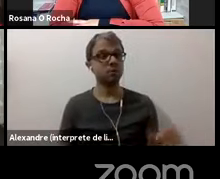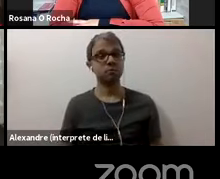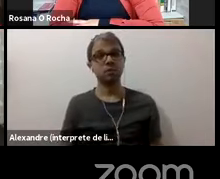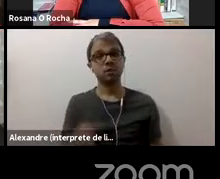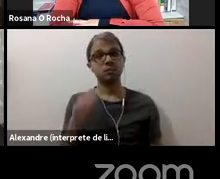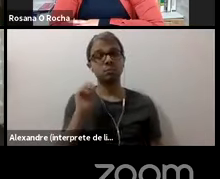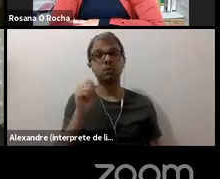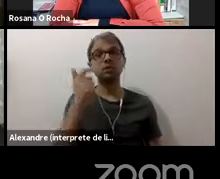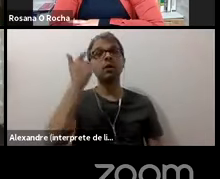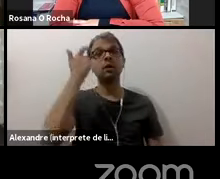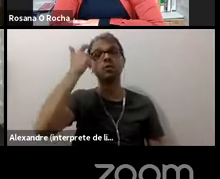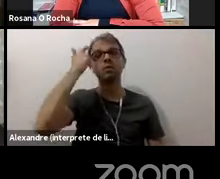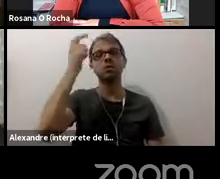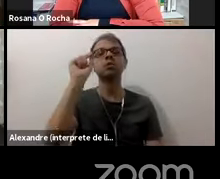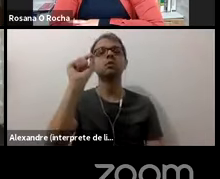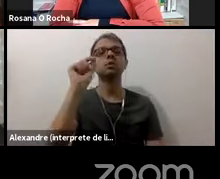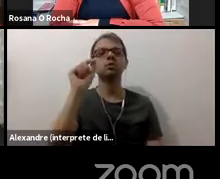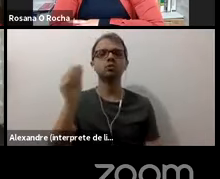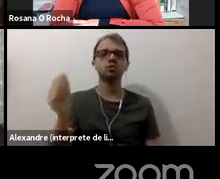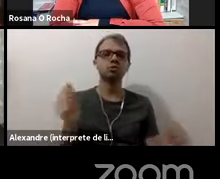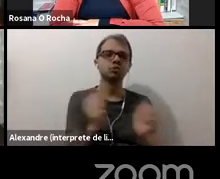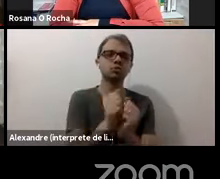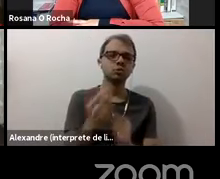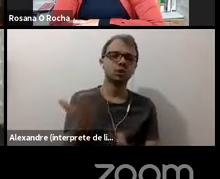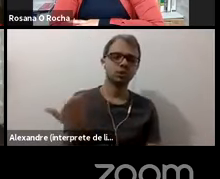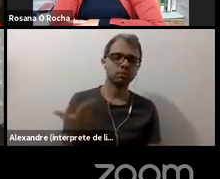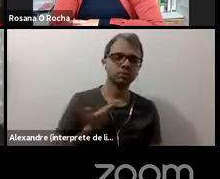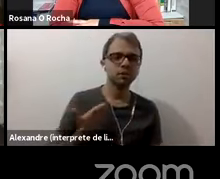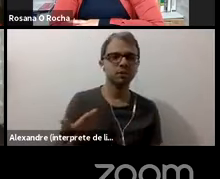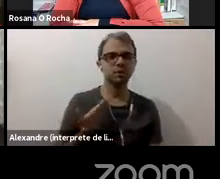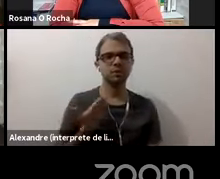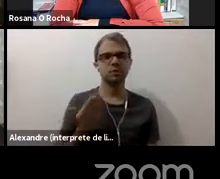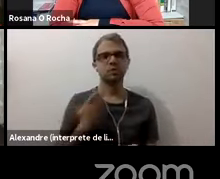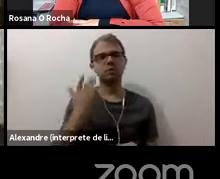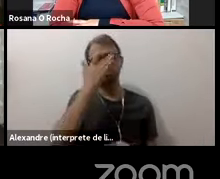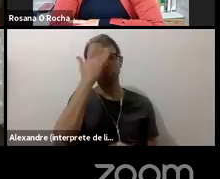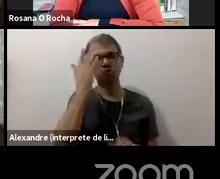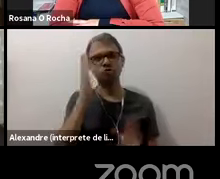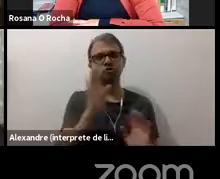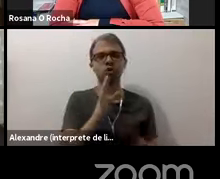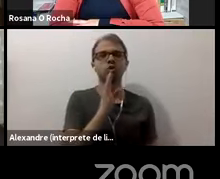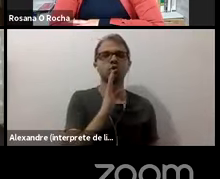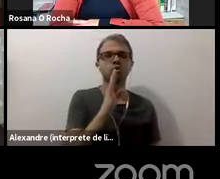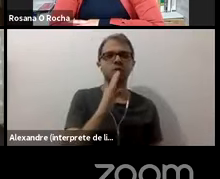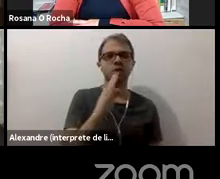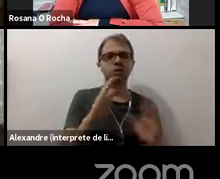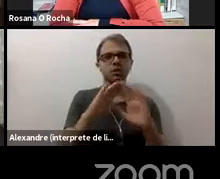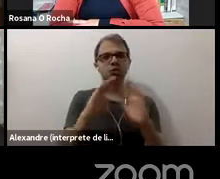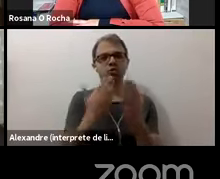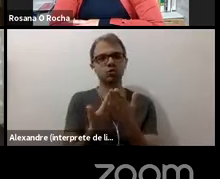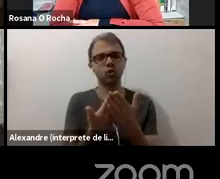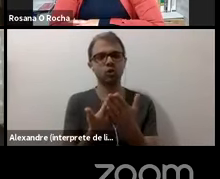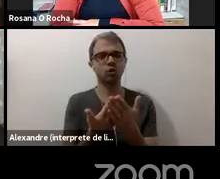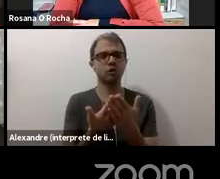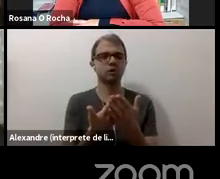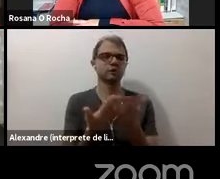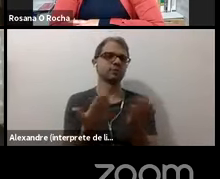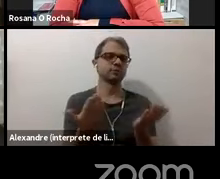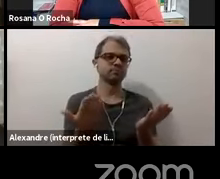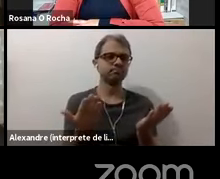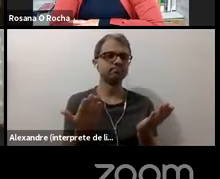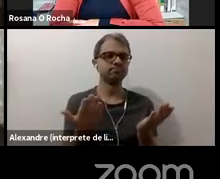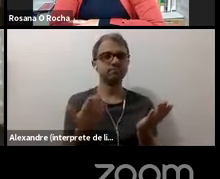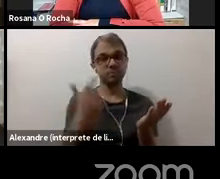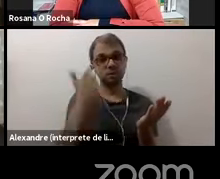se encontrar com seus colegas, aqueles que conhecem o contexto da sua escola especificamente, para pensar